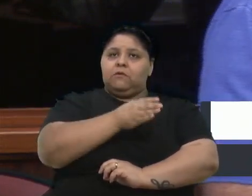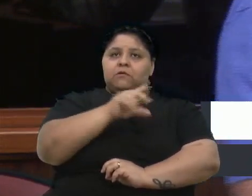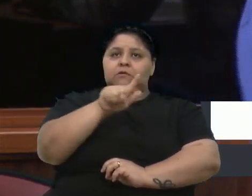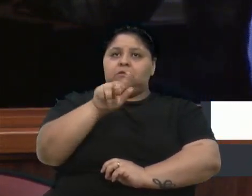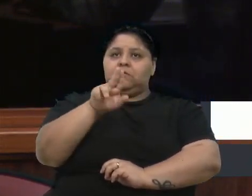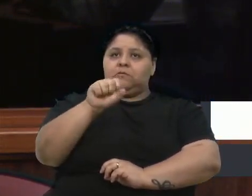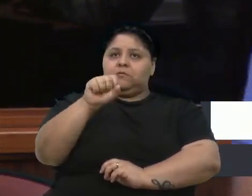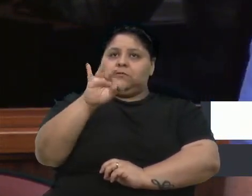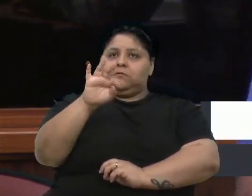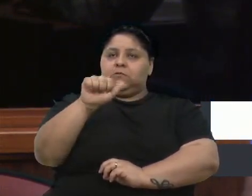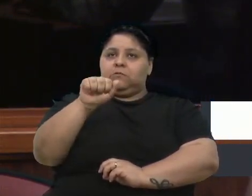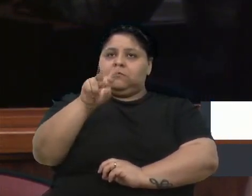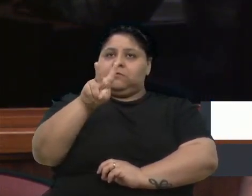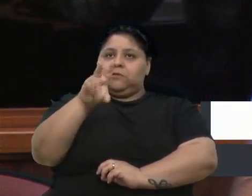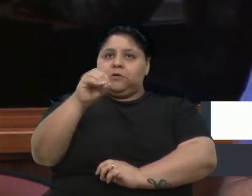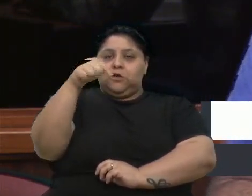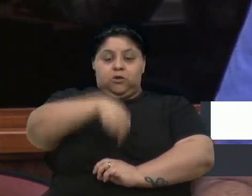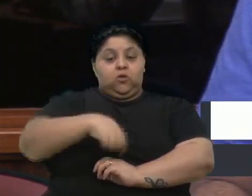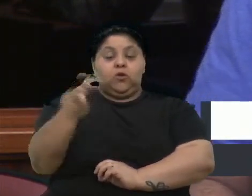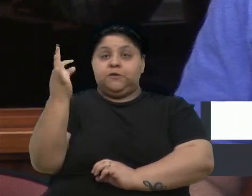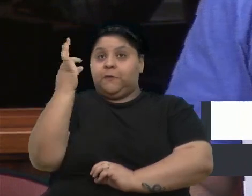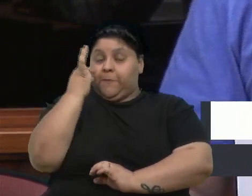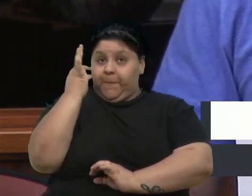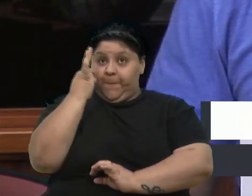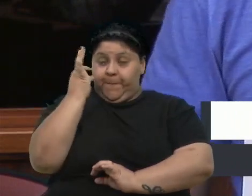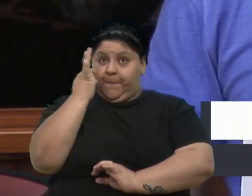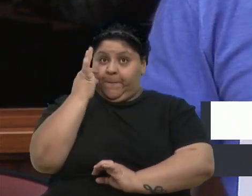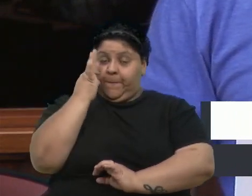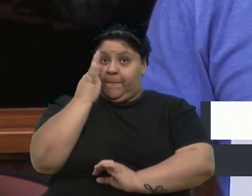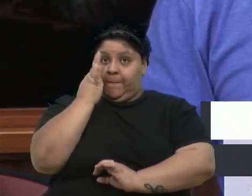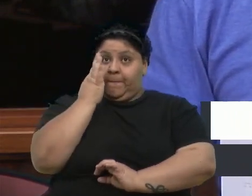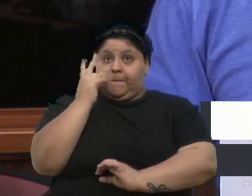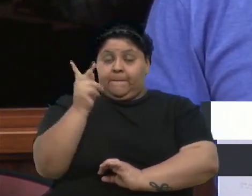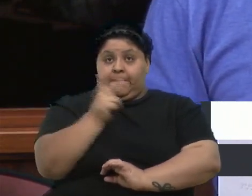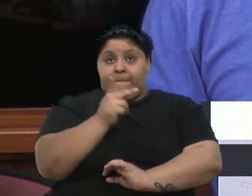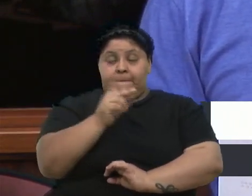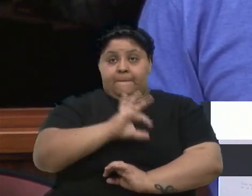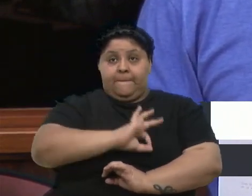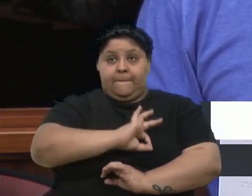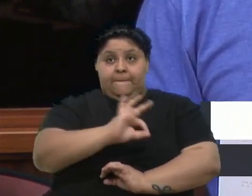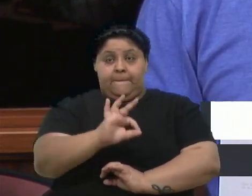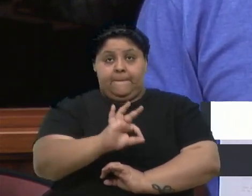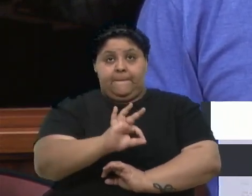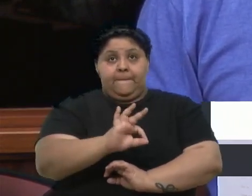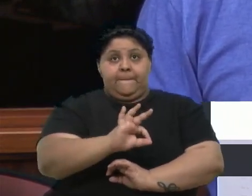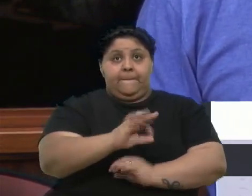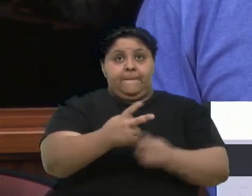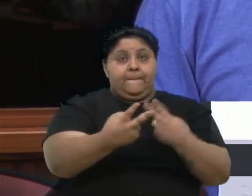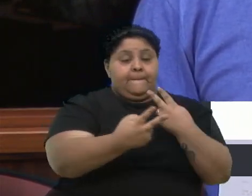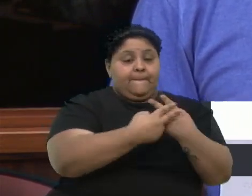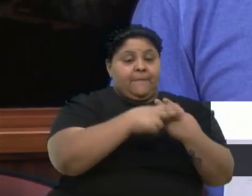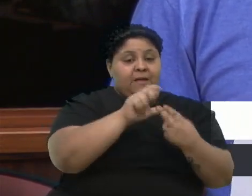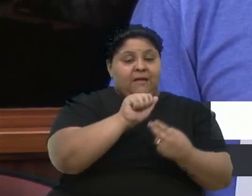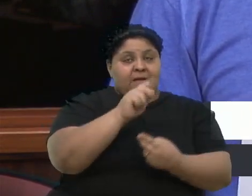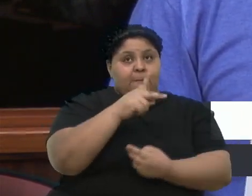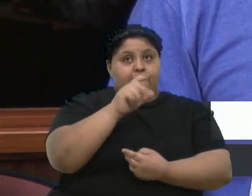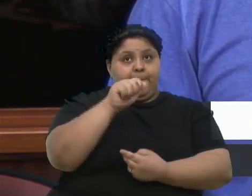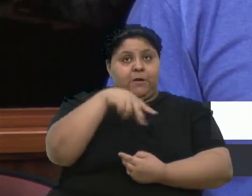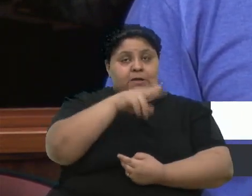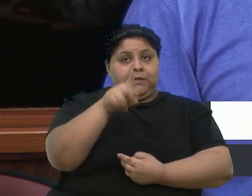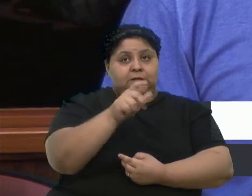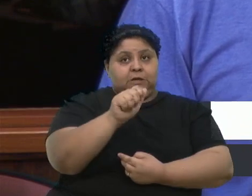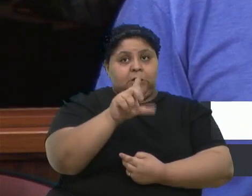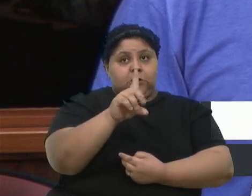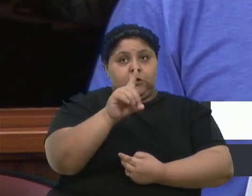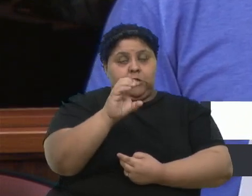Gustavo Pereira, que está aqui nos prestigiando. São policiais penais lotados no presídio do Apanhador e numa